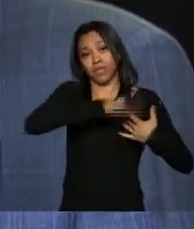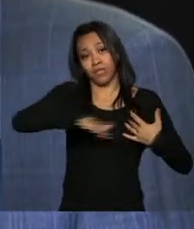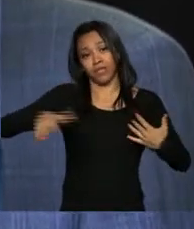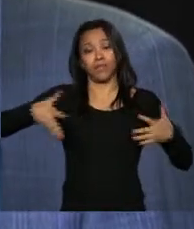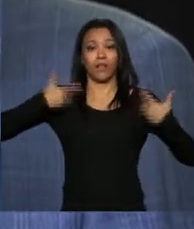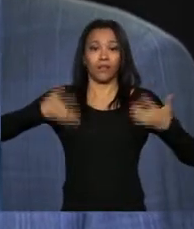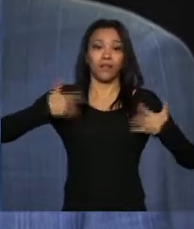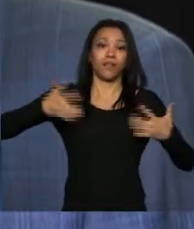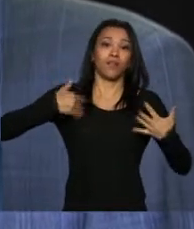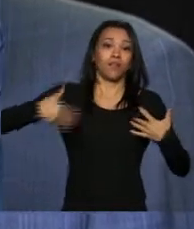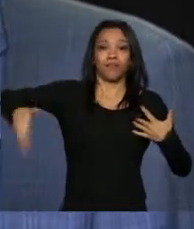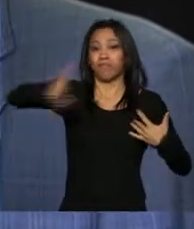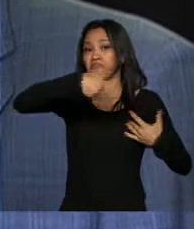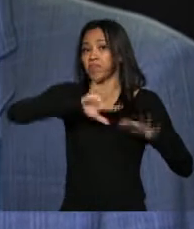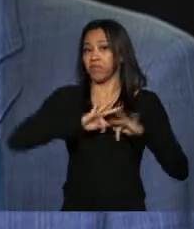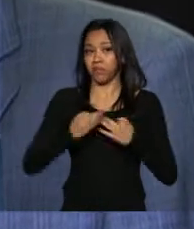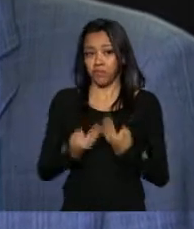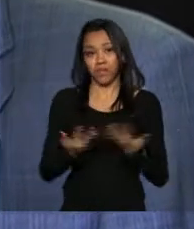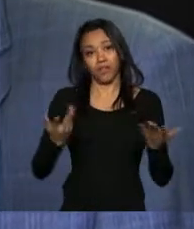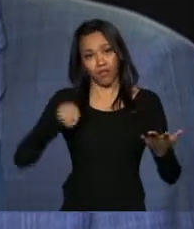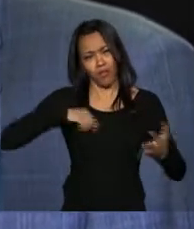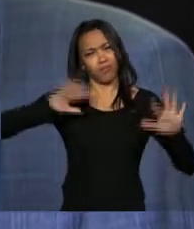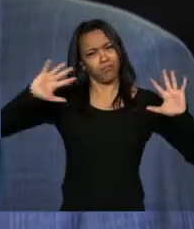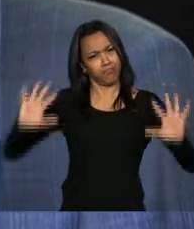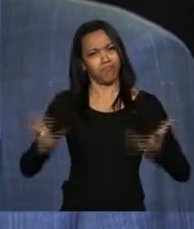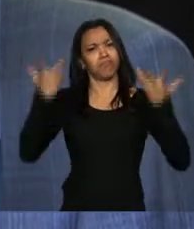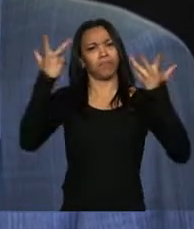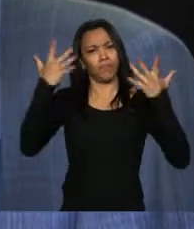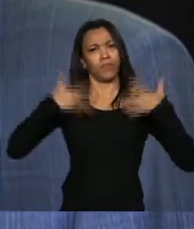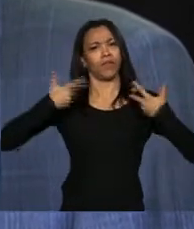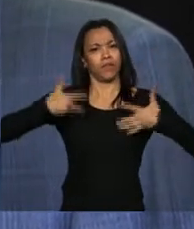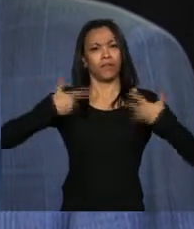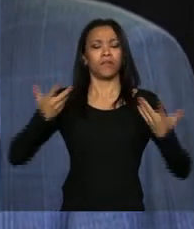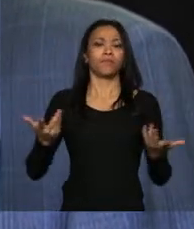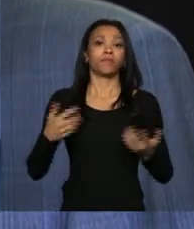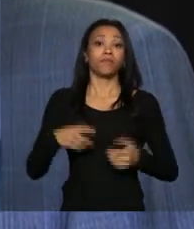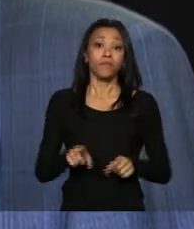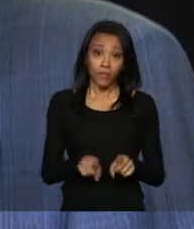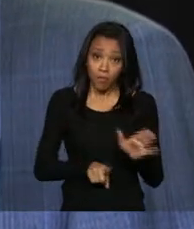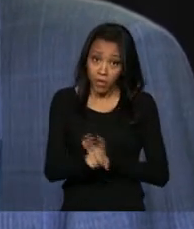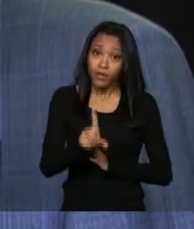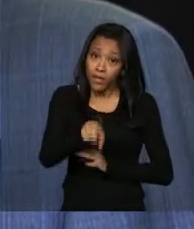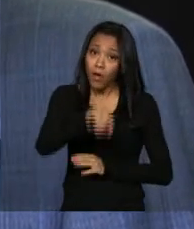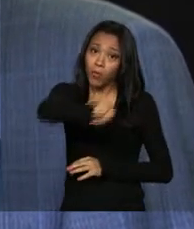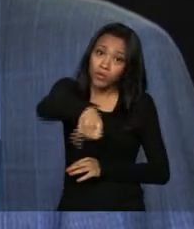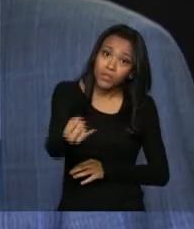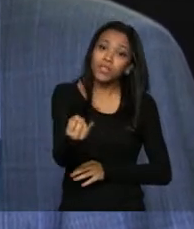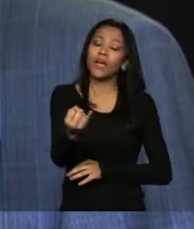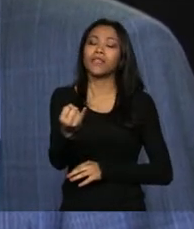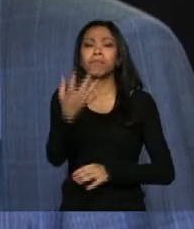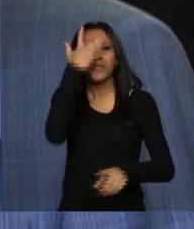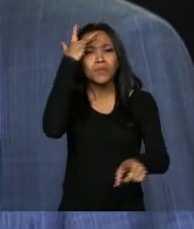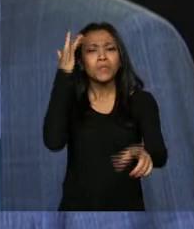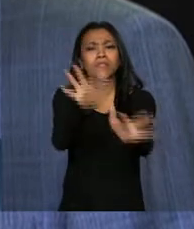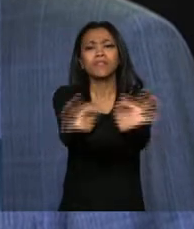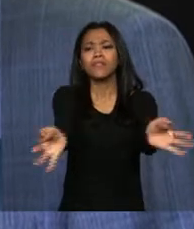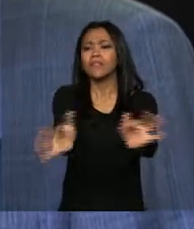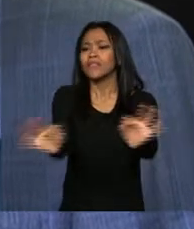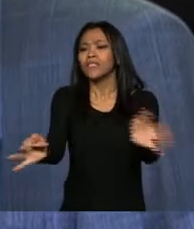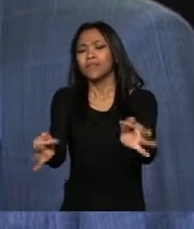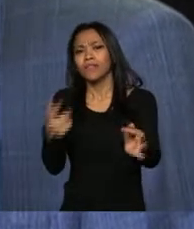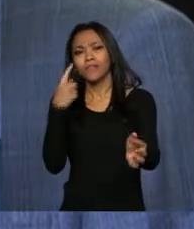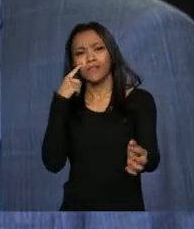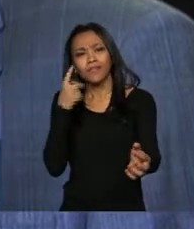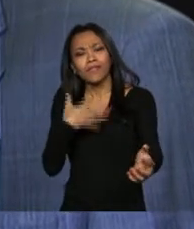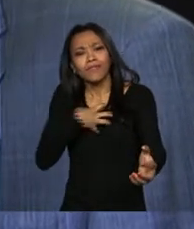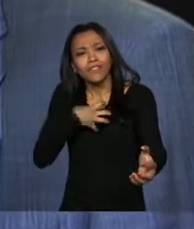assim marcante para nós, e a gente tem que celebrar muito mesmo, com muita alegria. E é uma oportunidade também de ampliar para o cidadão comum esse